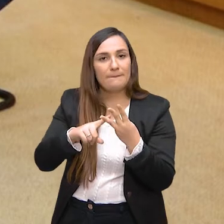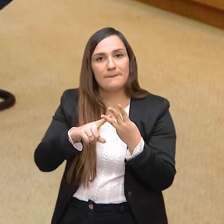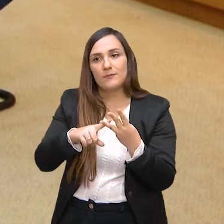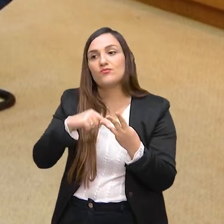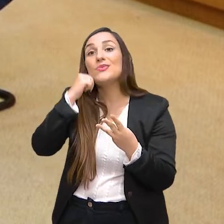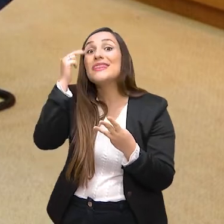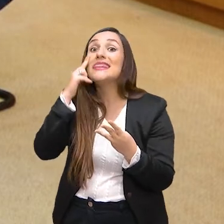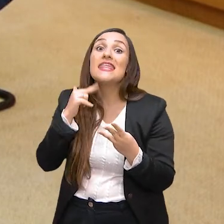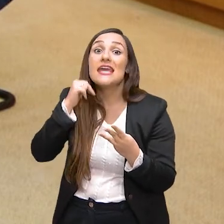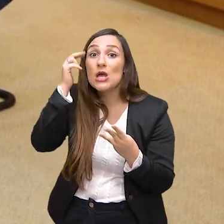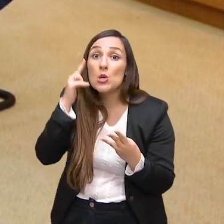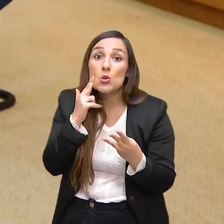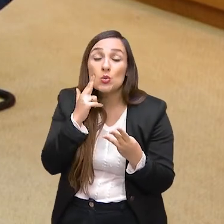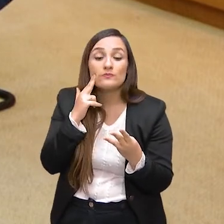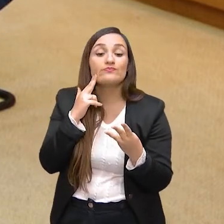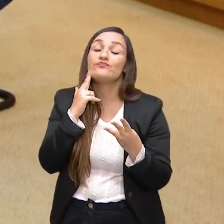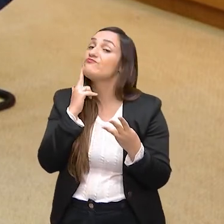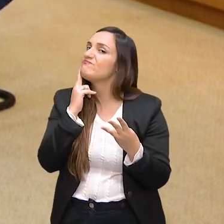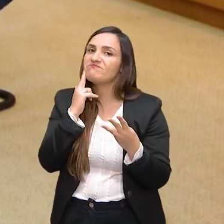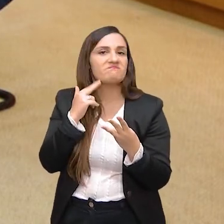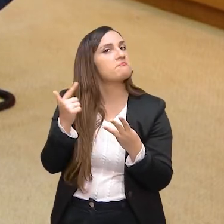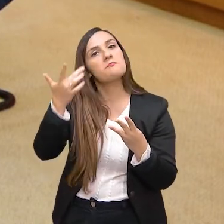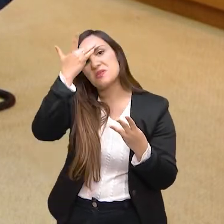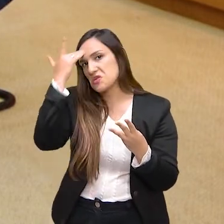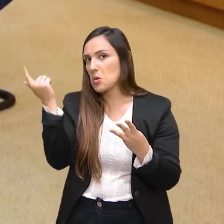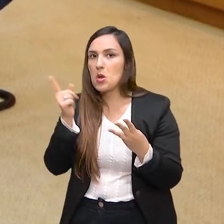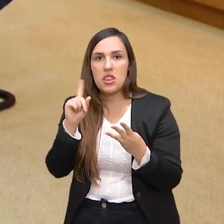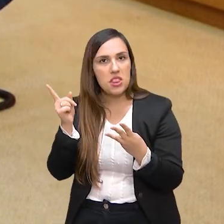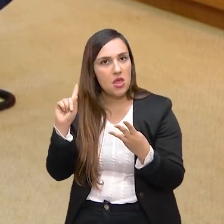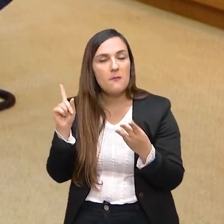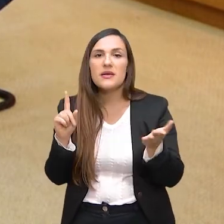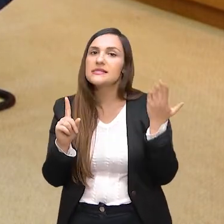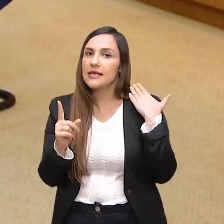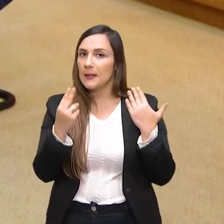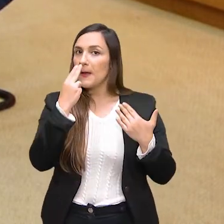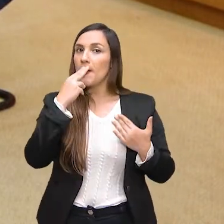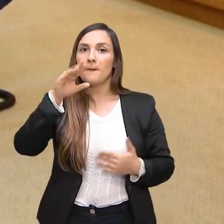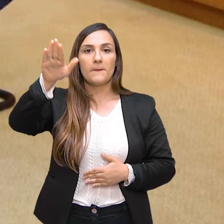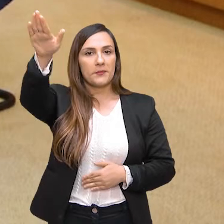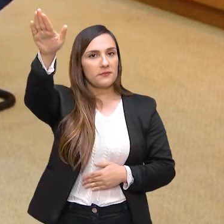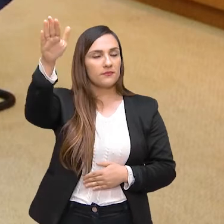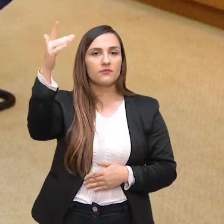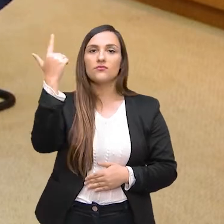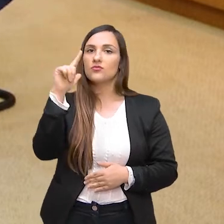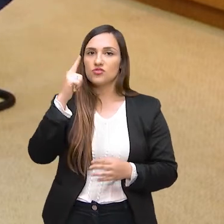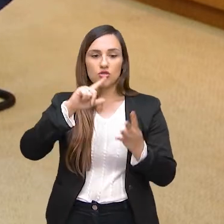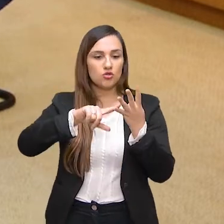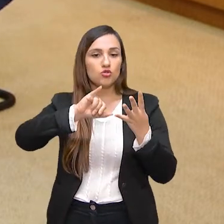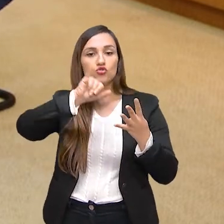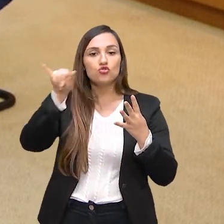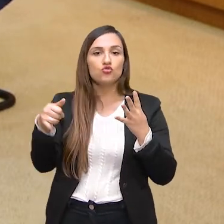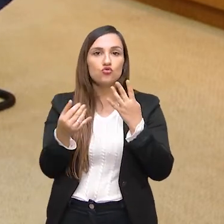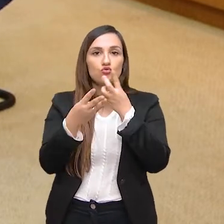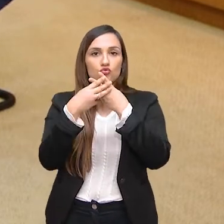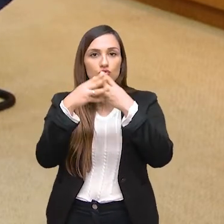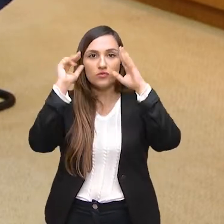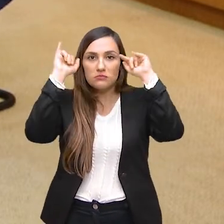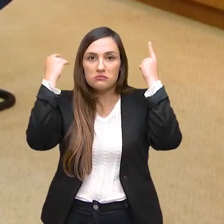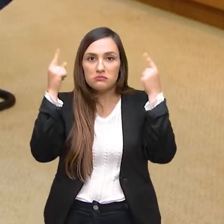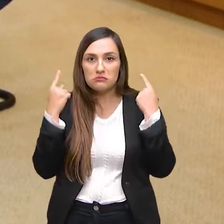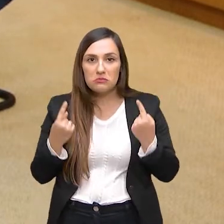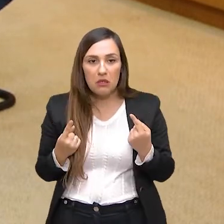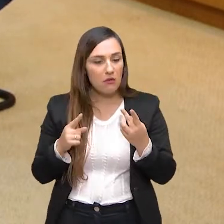né? Isso é uma história recente, na época do nazismo, os judeus não eram tratados como pessoas. A